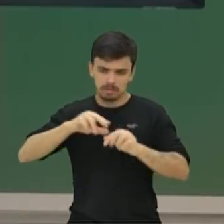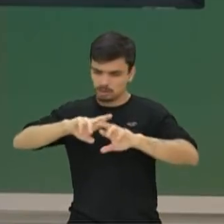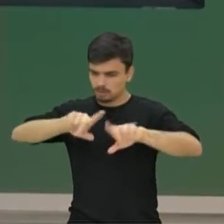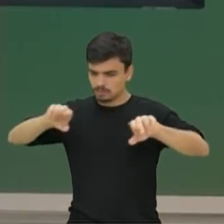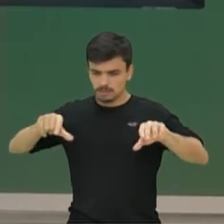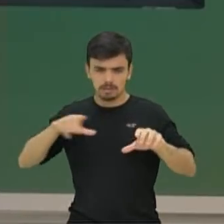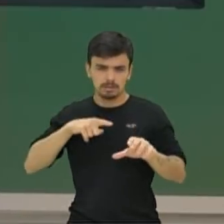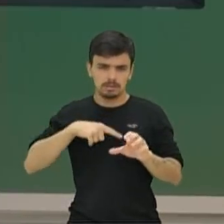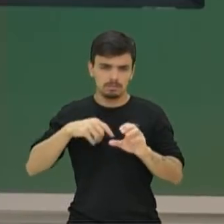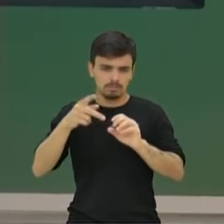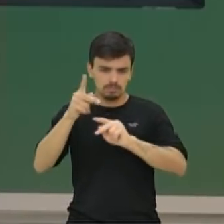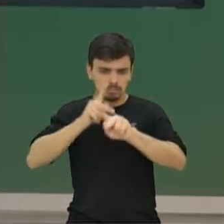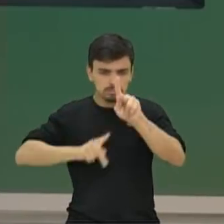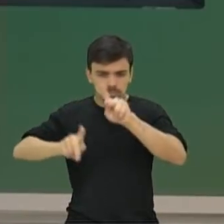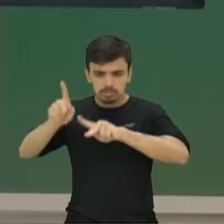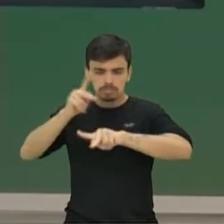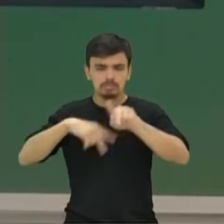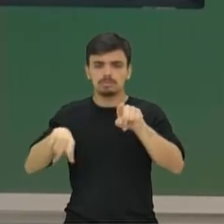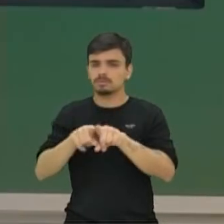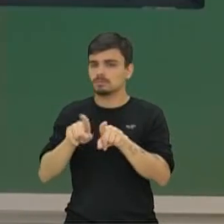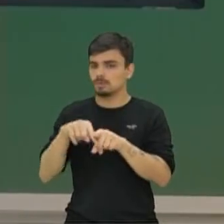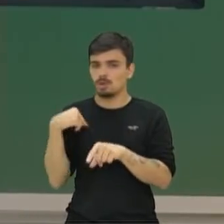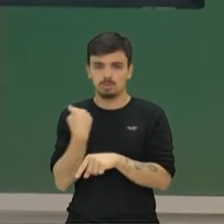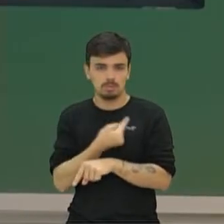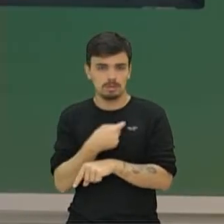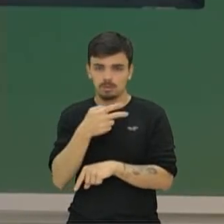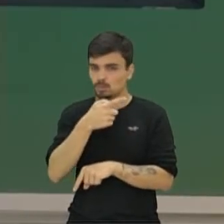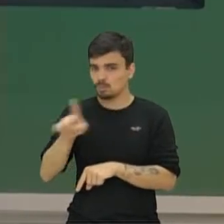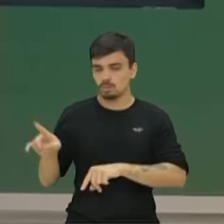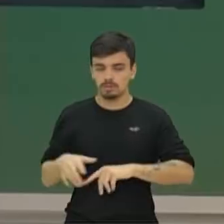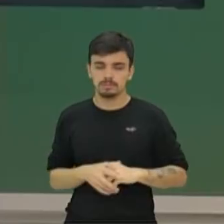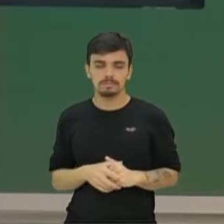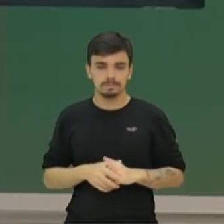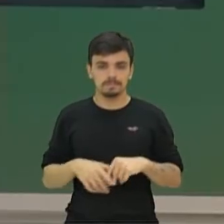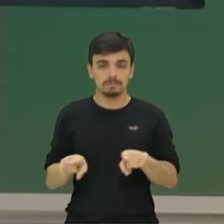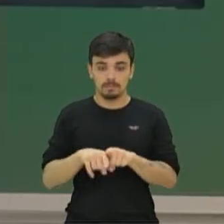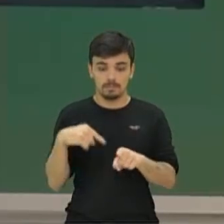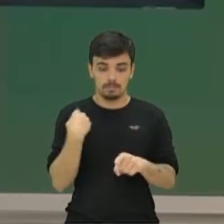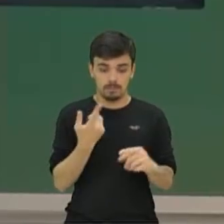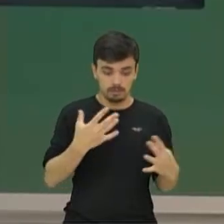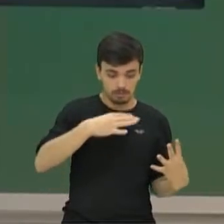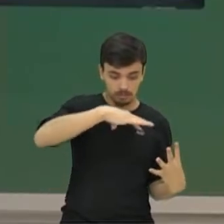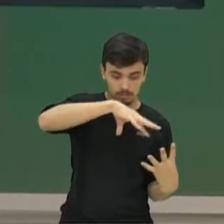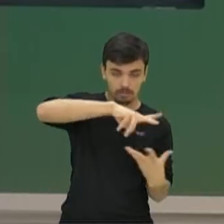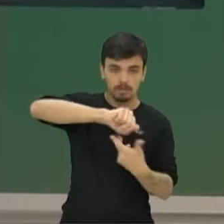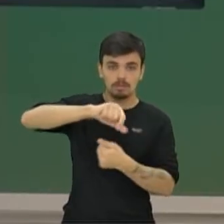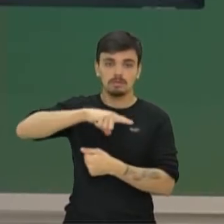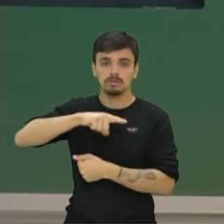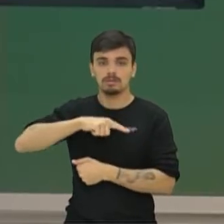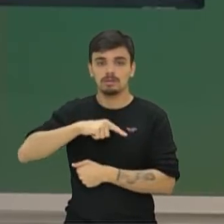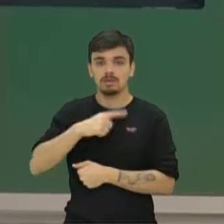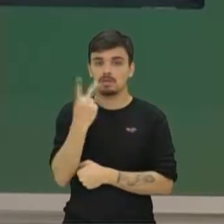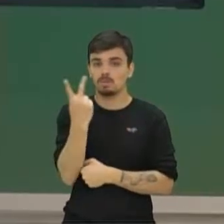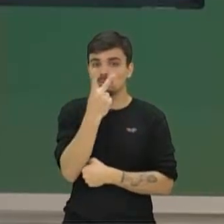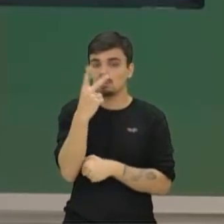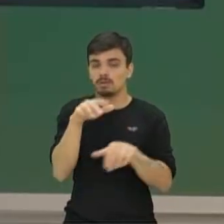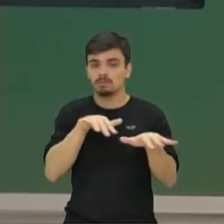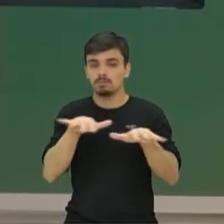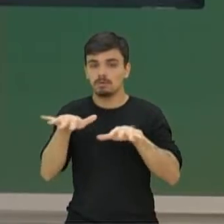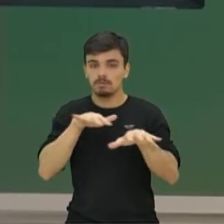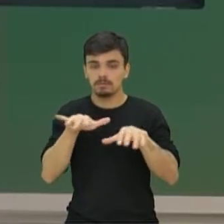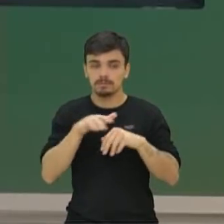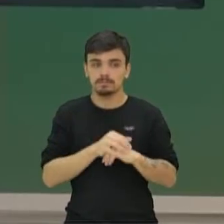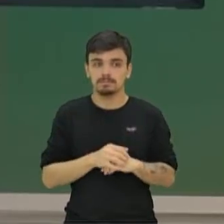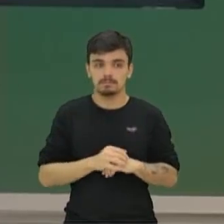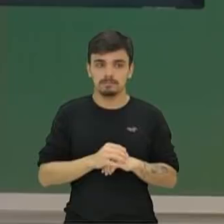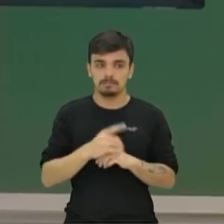outros. Nós não éramos únicos e nem o centro do universo. Concluiu também que a Terra efetuava dois movimentos, um